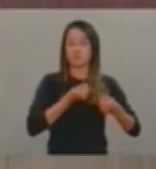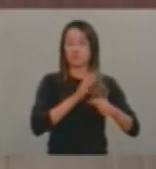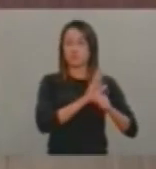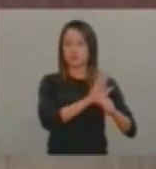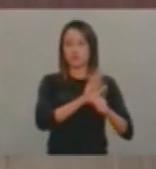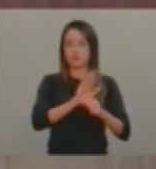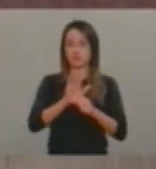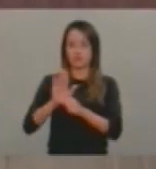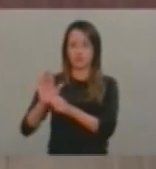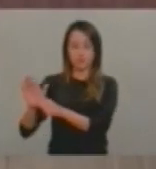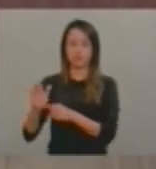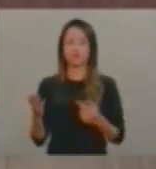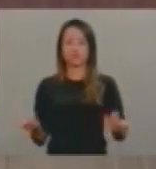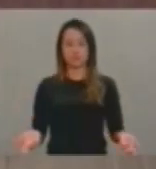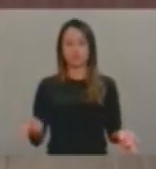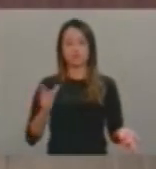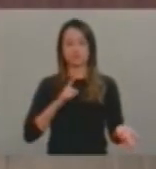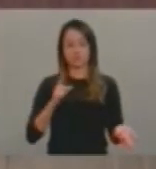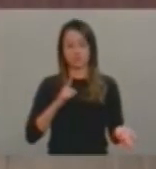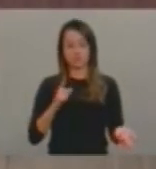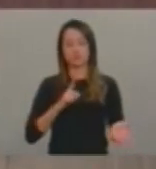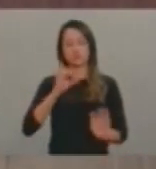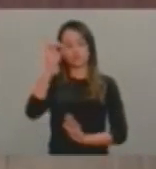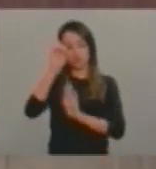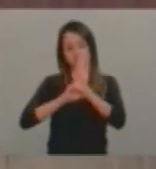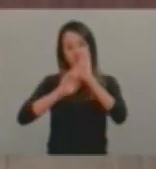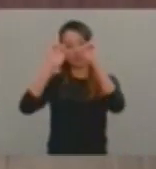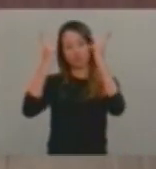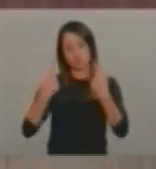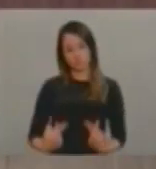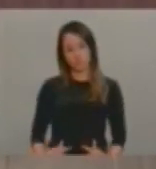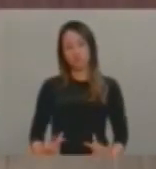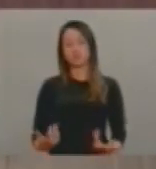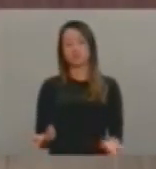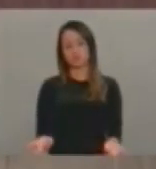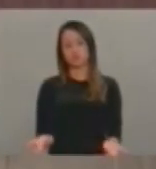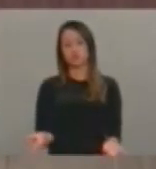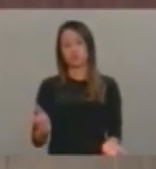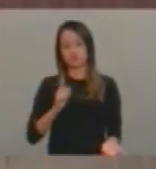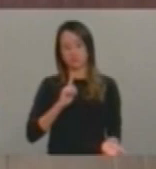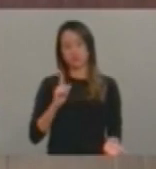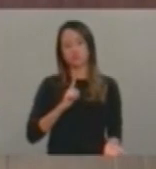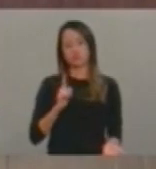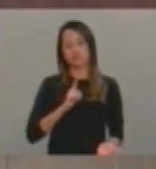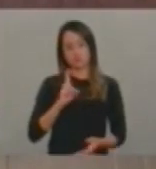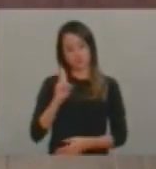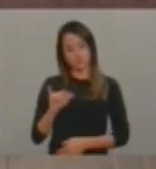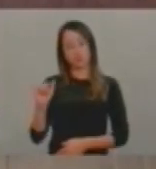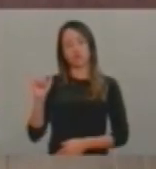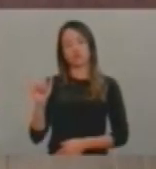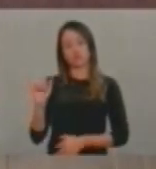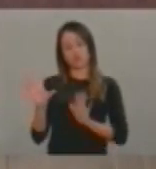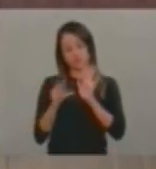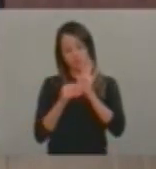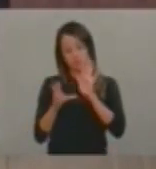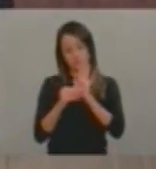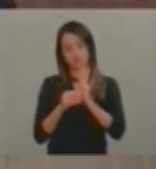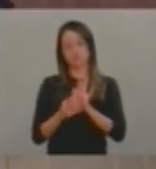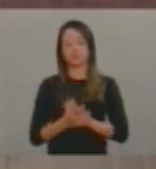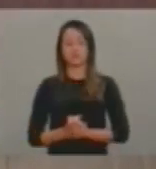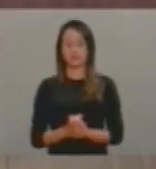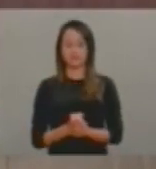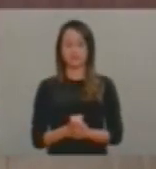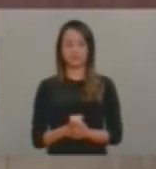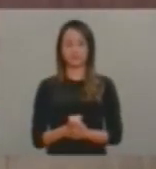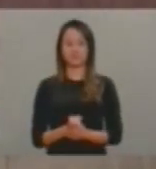plano de cultura esteja atento a uma formação na área de direitos humanos, e evidentemente nós seremos favoráveis a essas emendas.